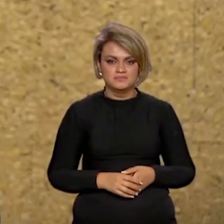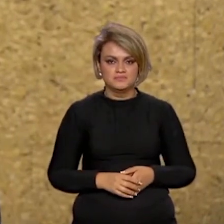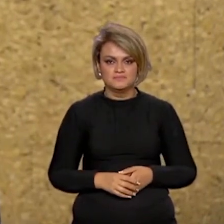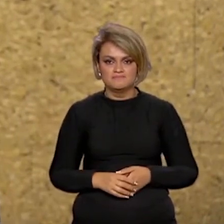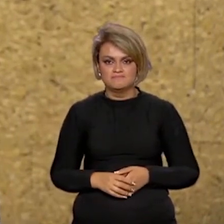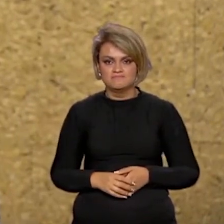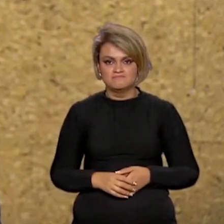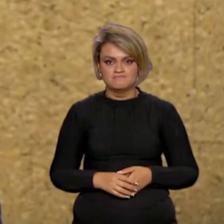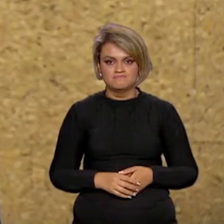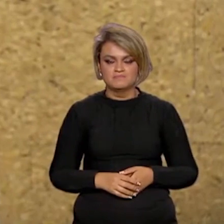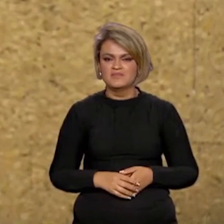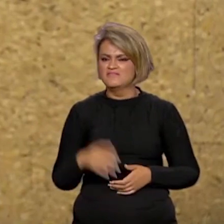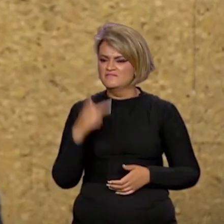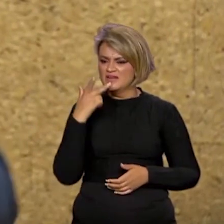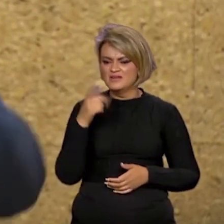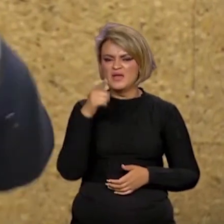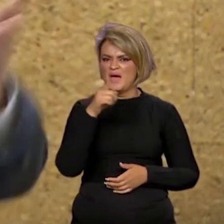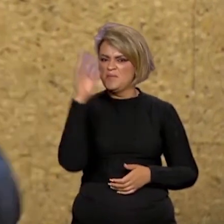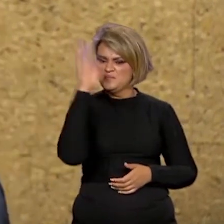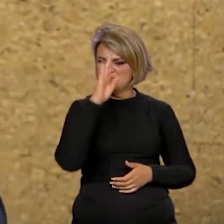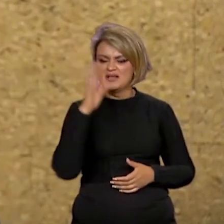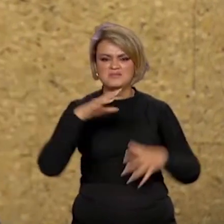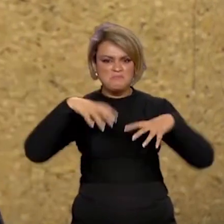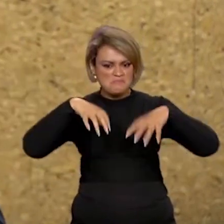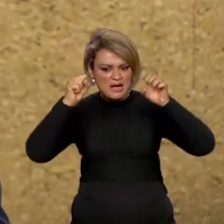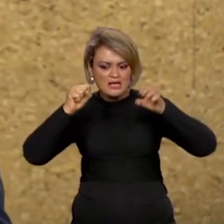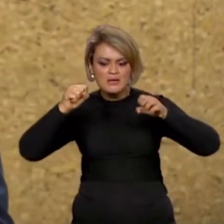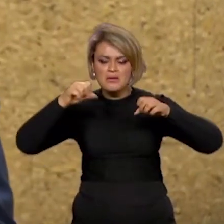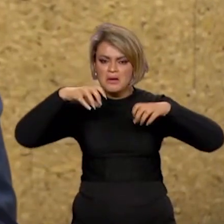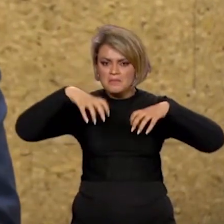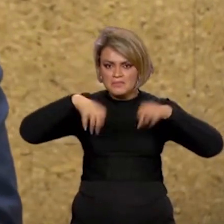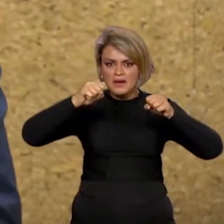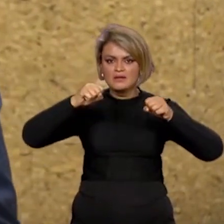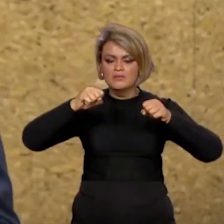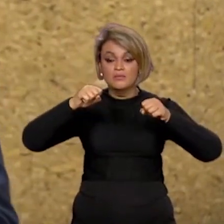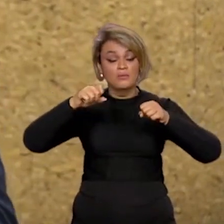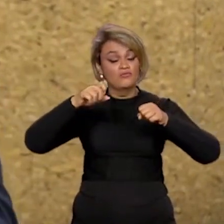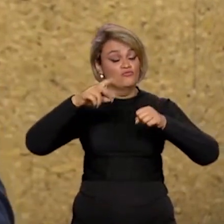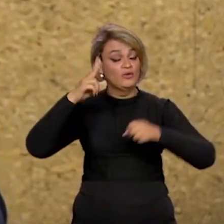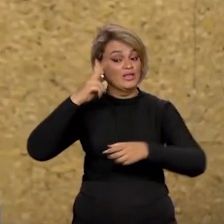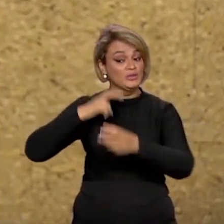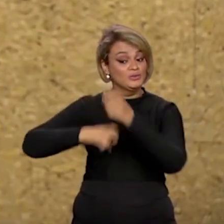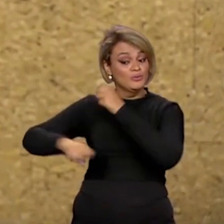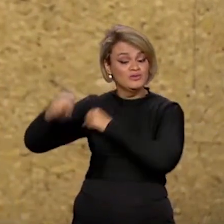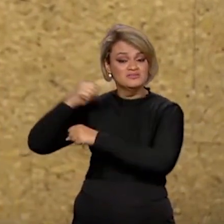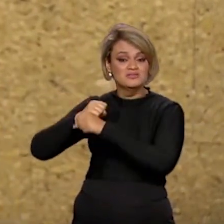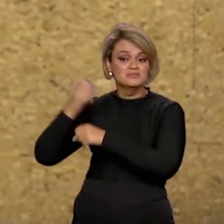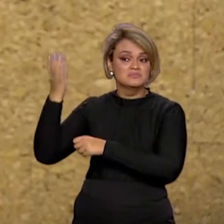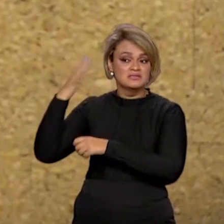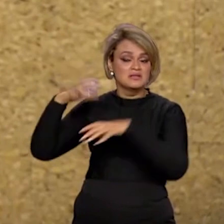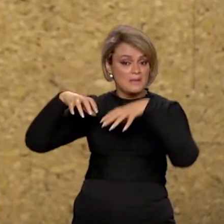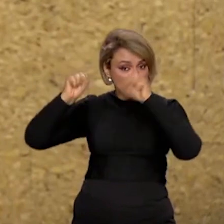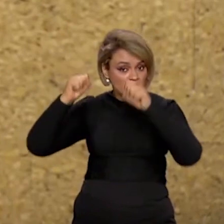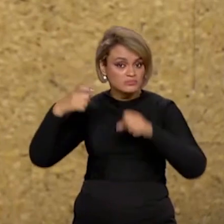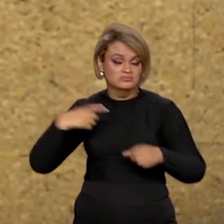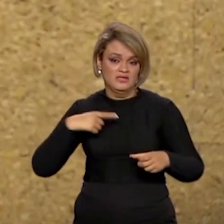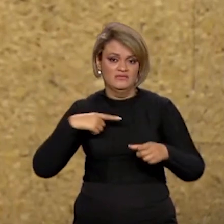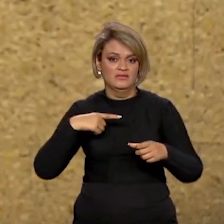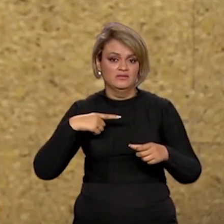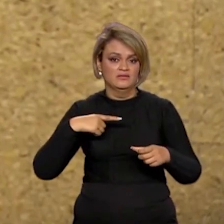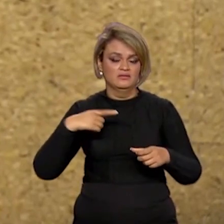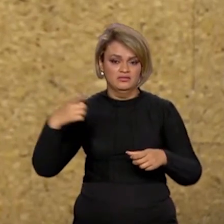Criticando, dizendo que o país vive um apagão. O apagão quase viveu há 2 anos atrás. Foram